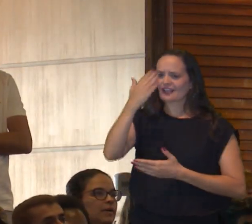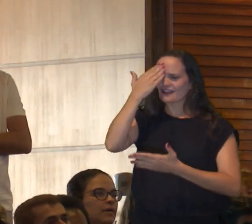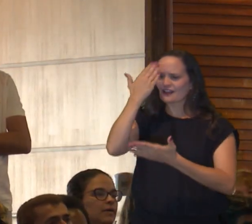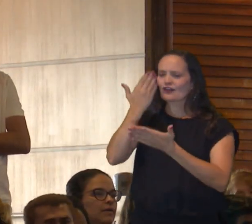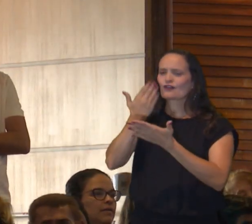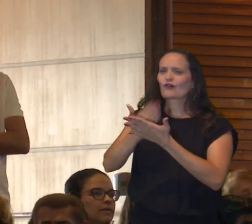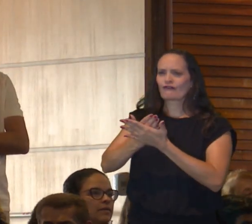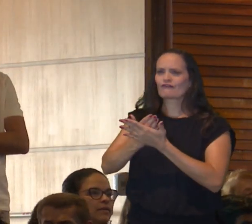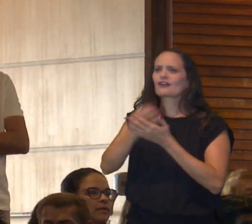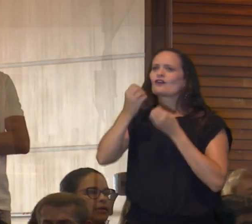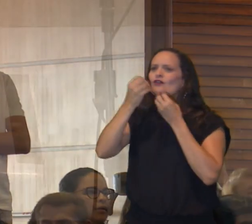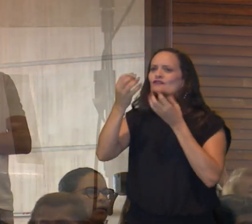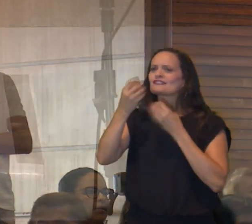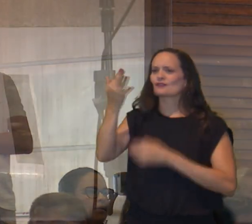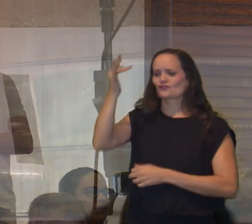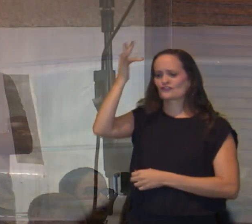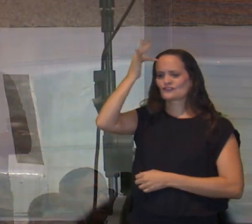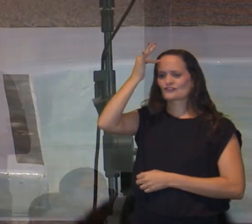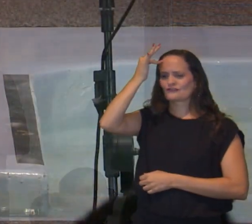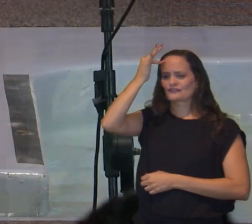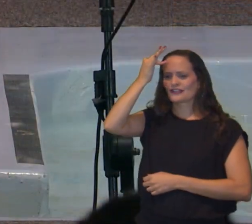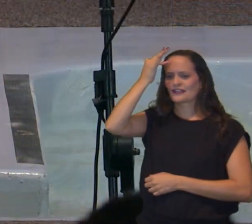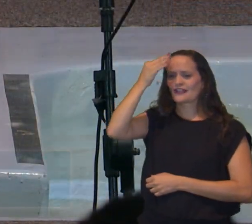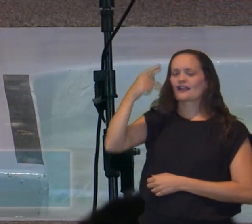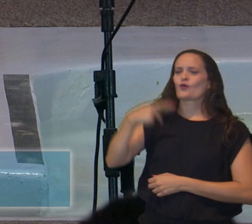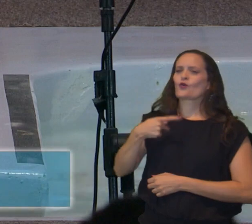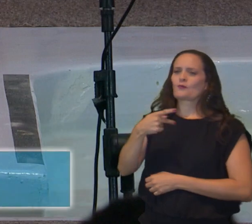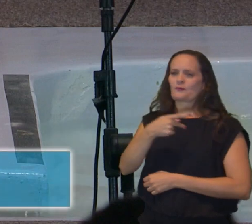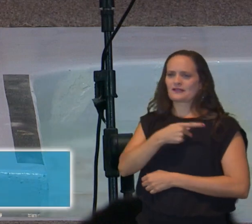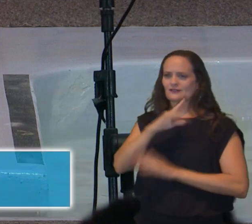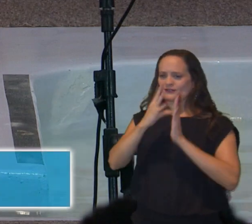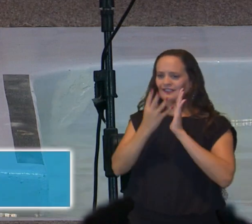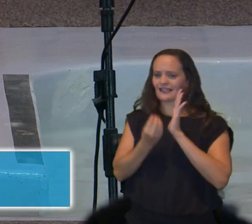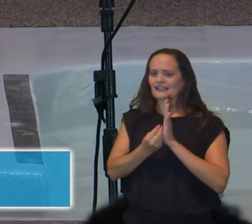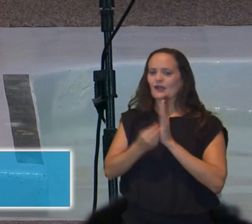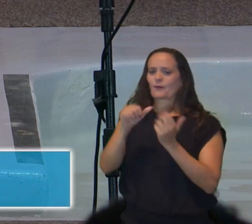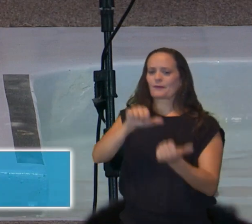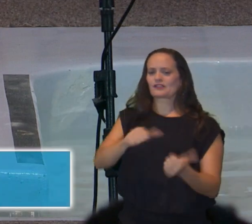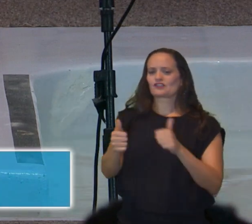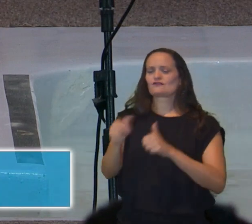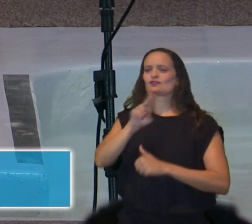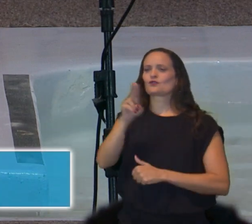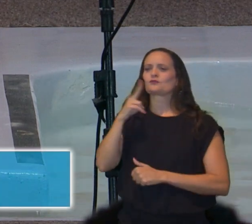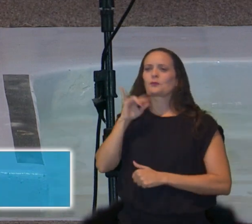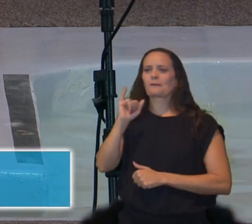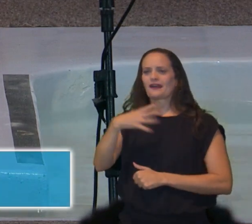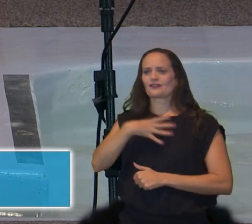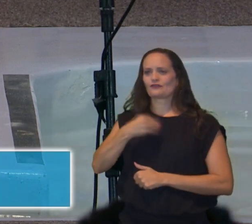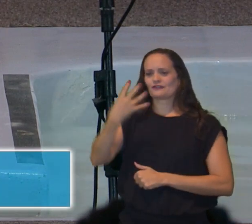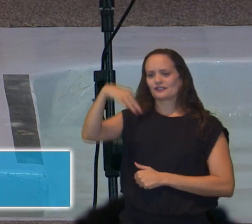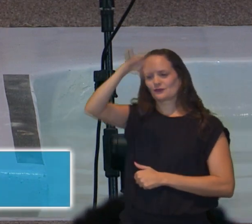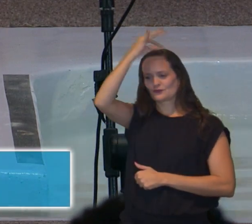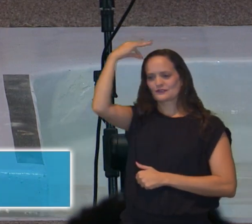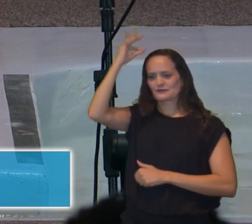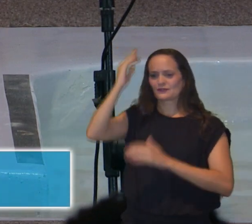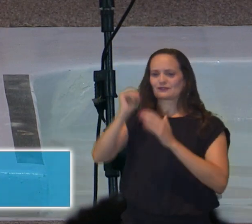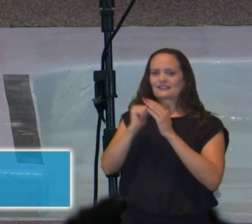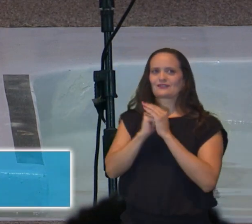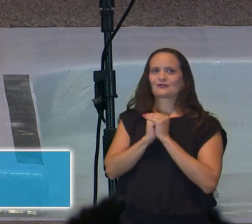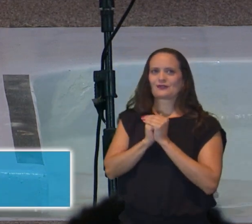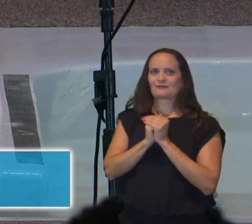sua pública profissão de fé? Sim. Como ministro do Evangelho, eu batizo em nome do Pai, do Filho e do Espírito